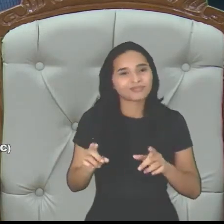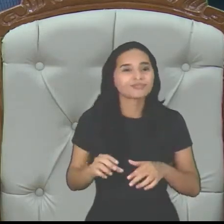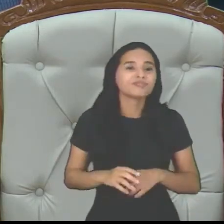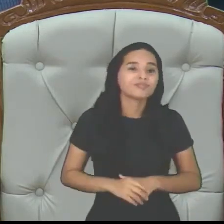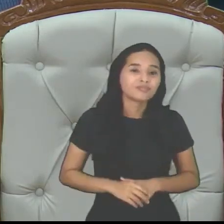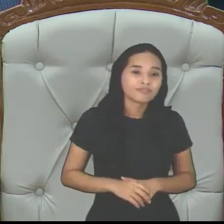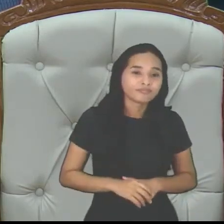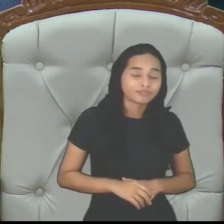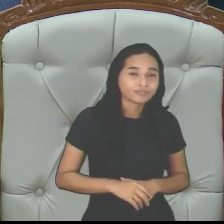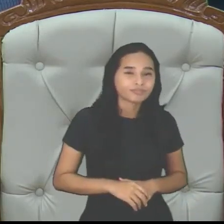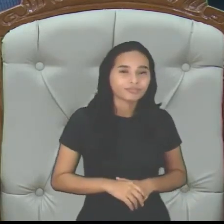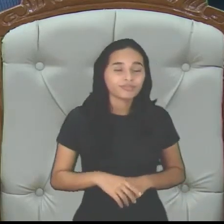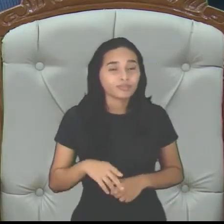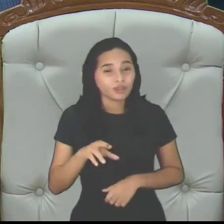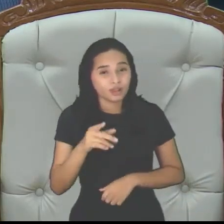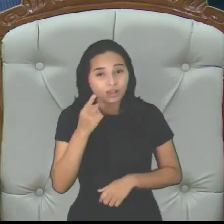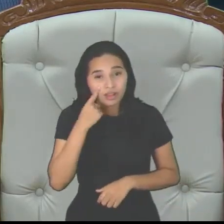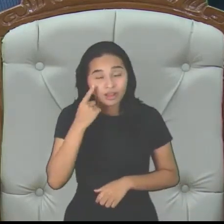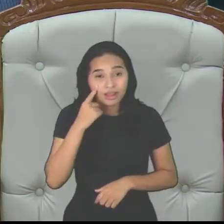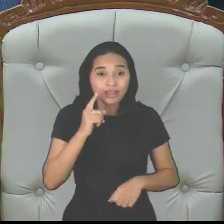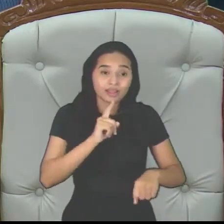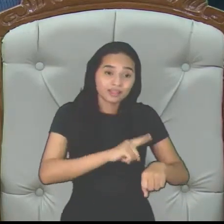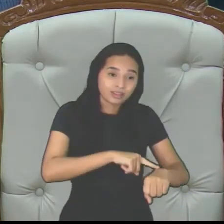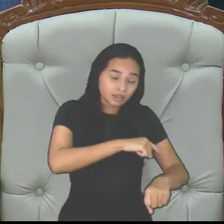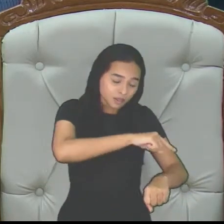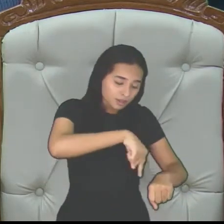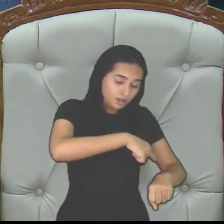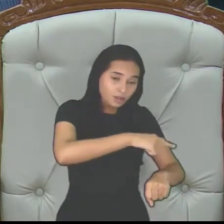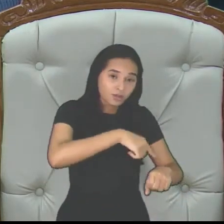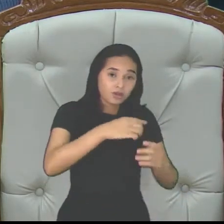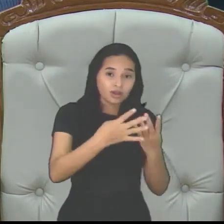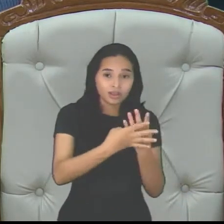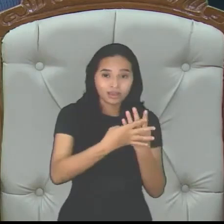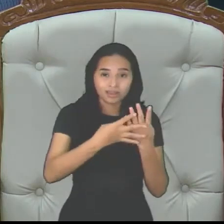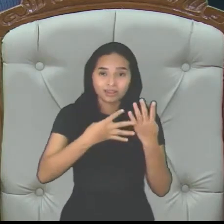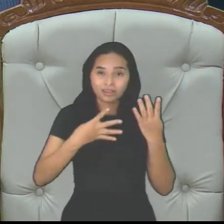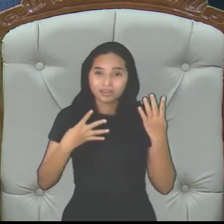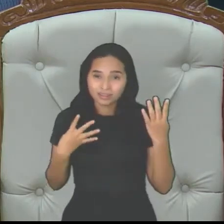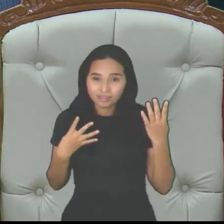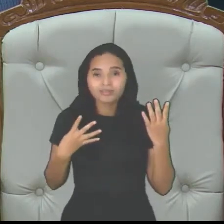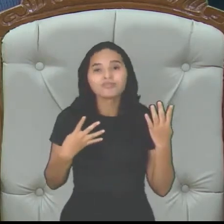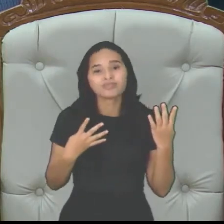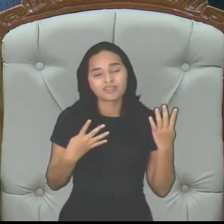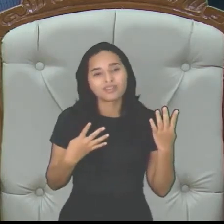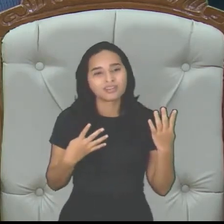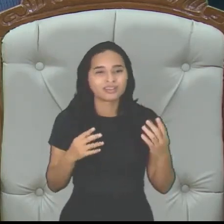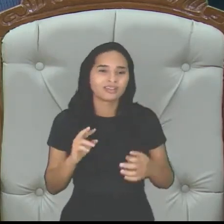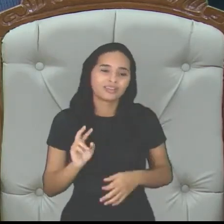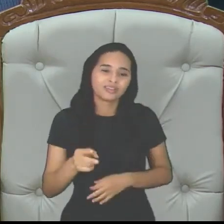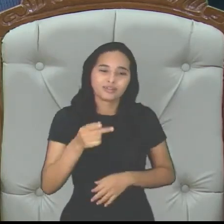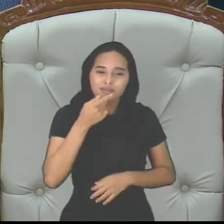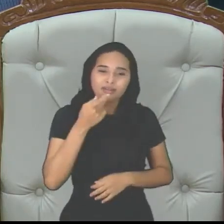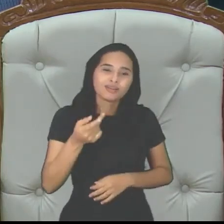tempos e estações, que podem ser épocas, recorrentemente é falado da palavra do Senhor.